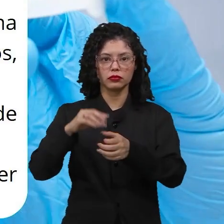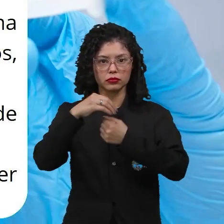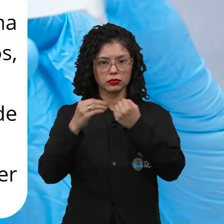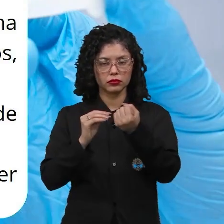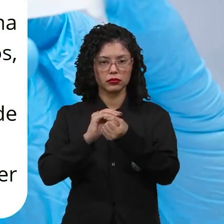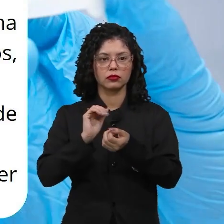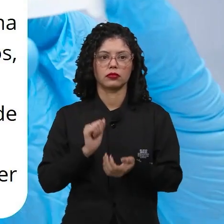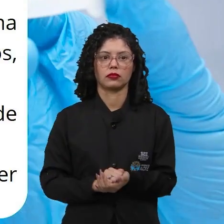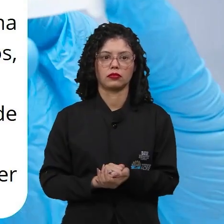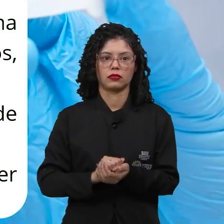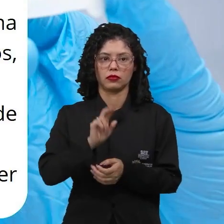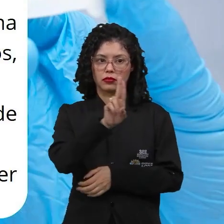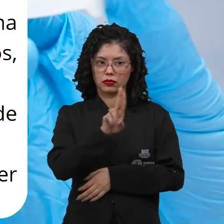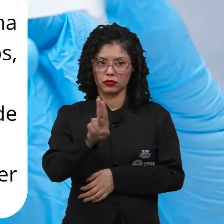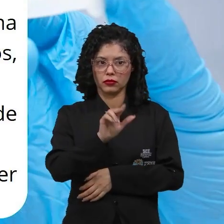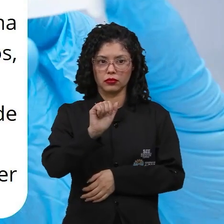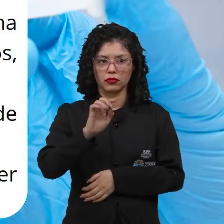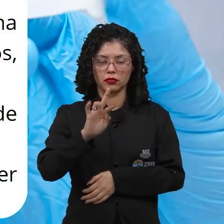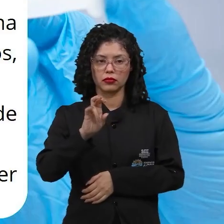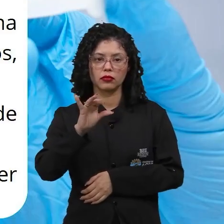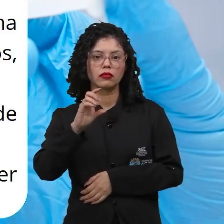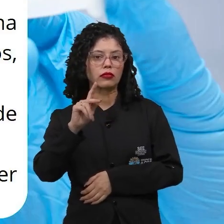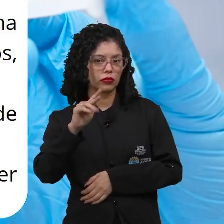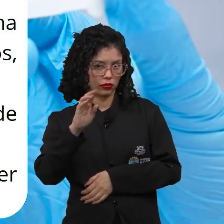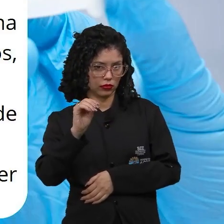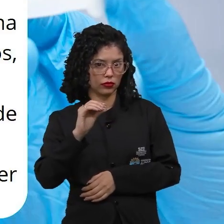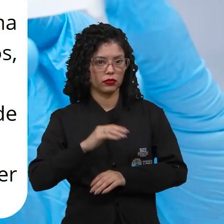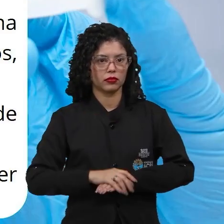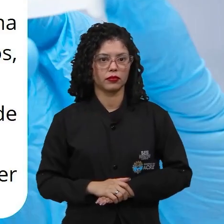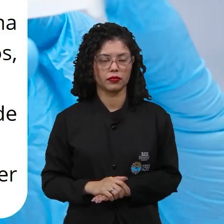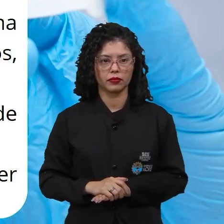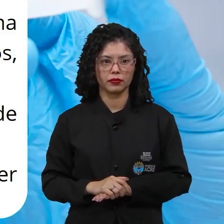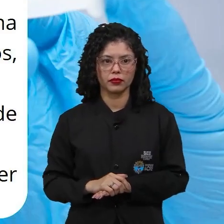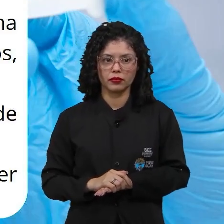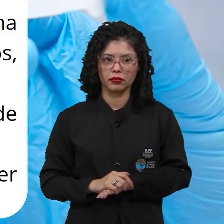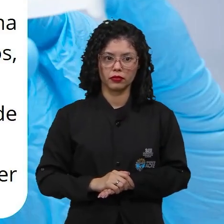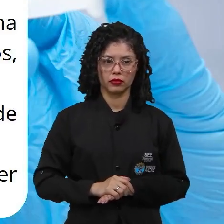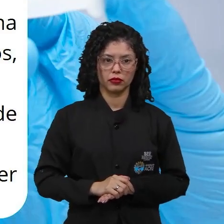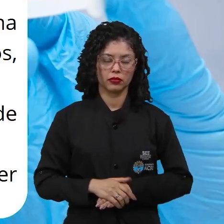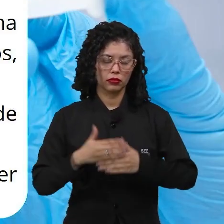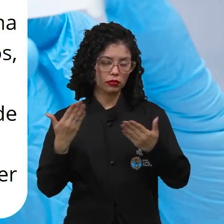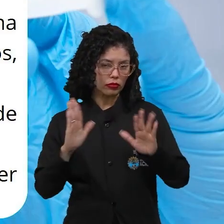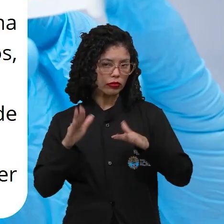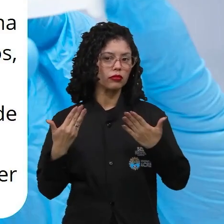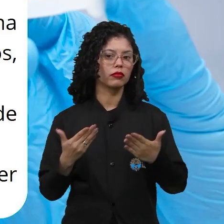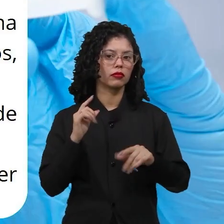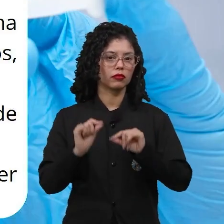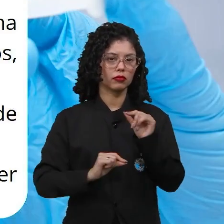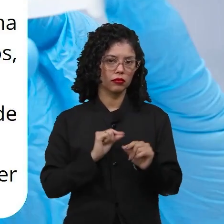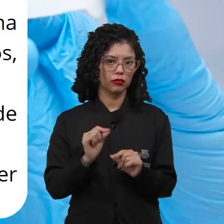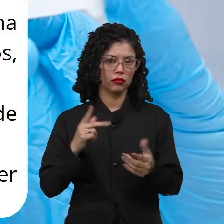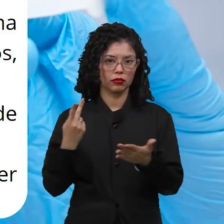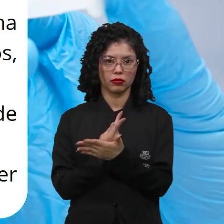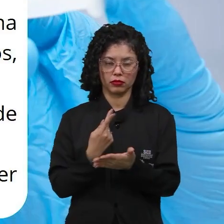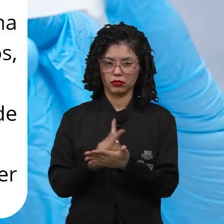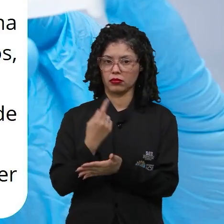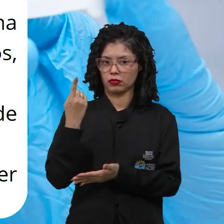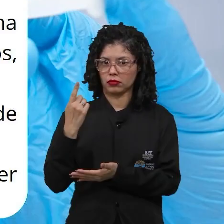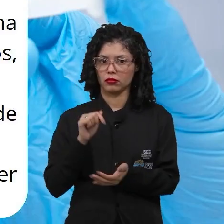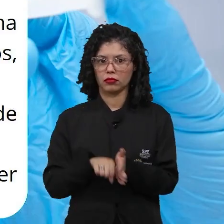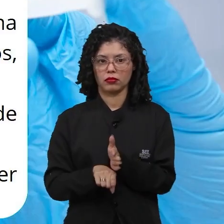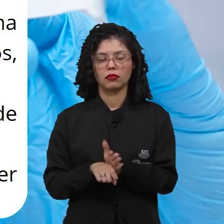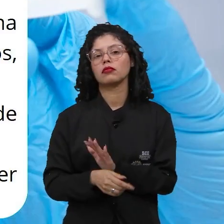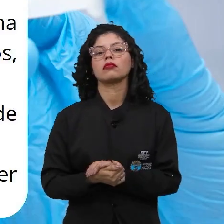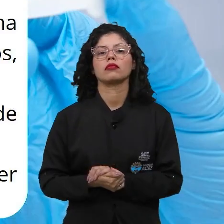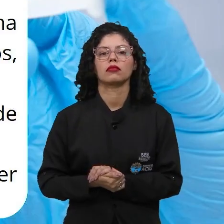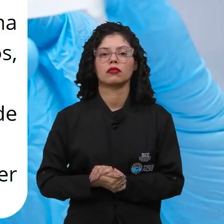é mediada por uma molécula efetora chamada anticorpo. Né? Então, qual que é, gente, o erro aqui dessa questão, né?